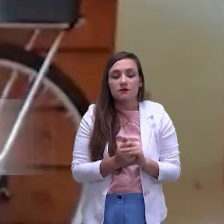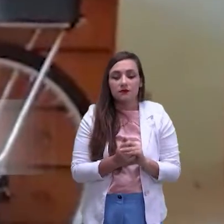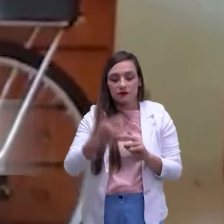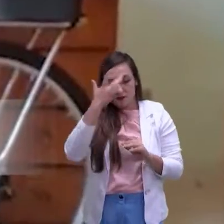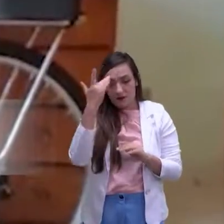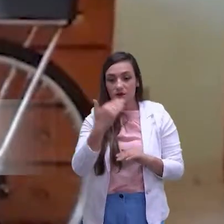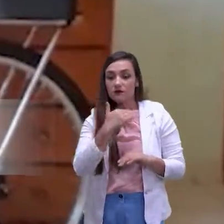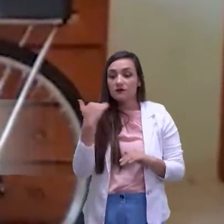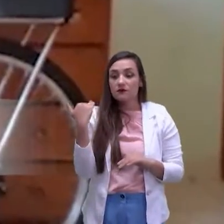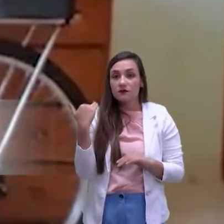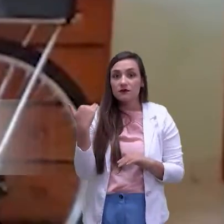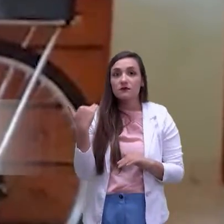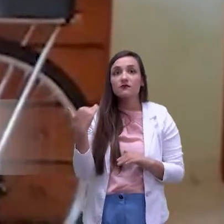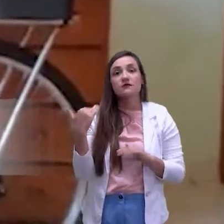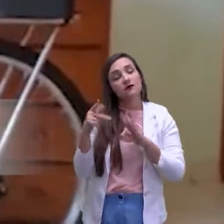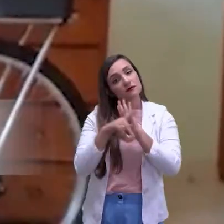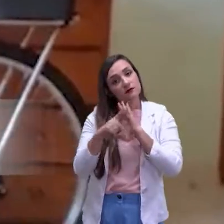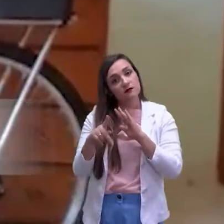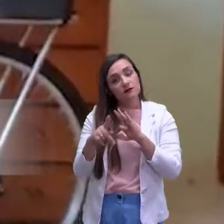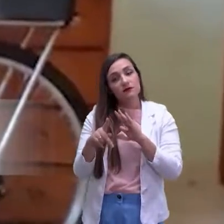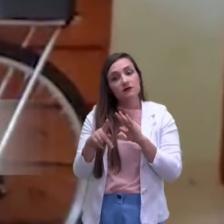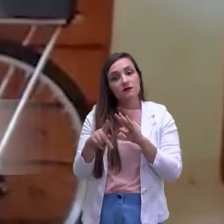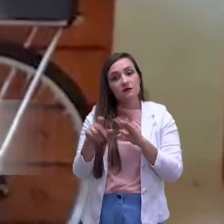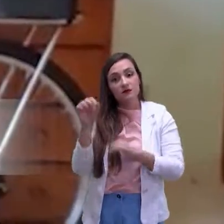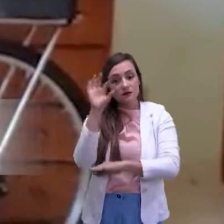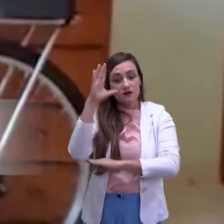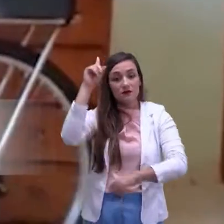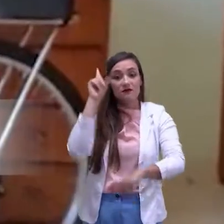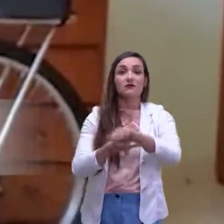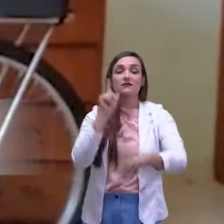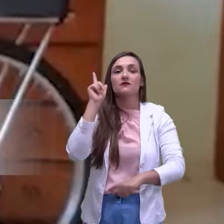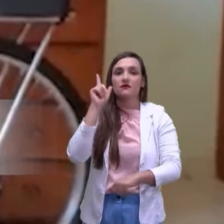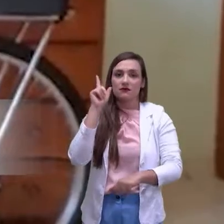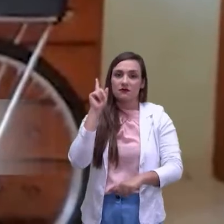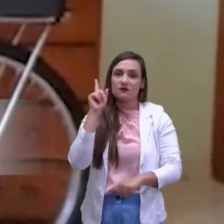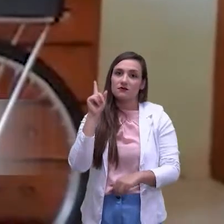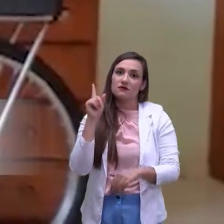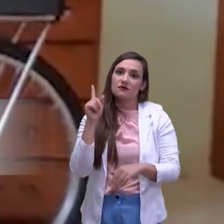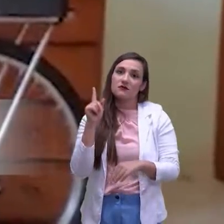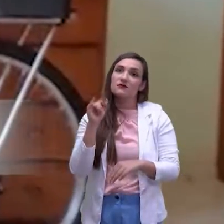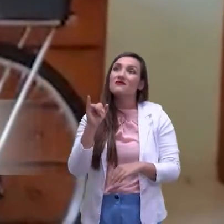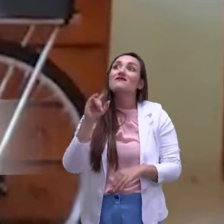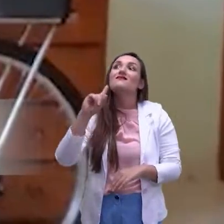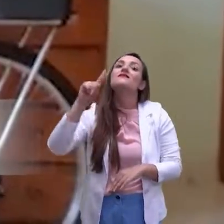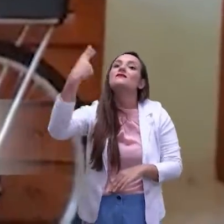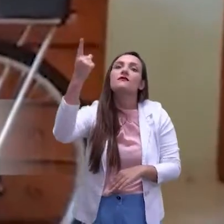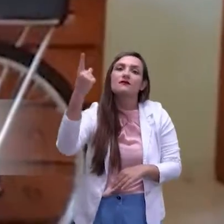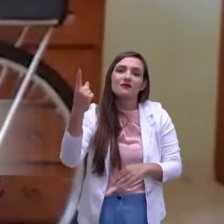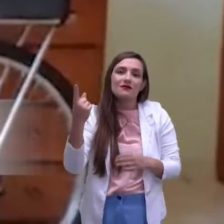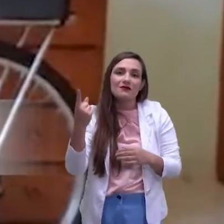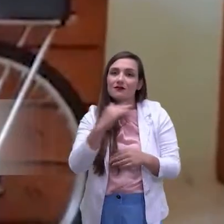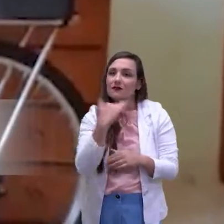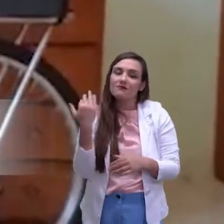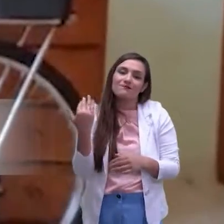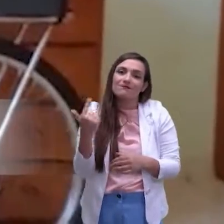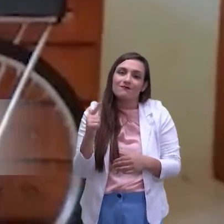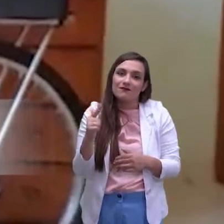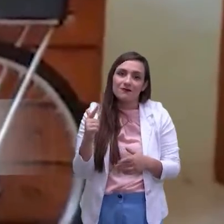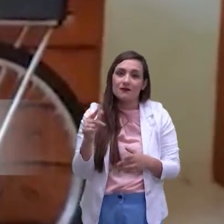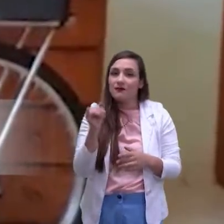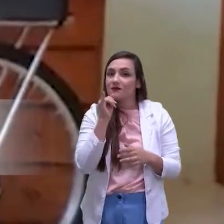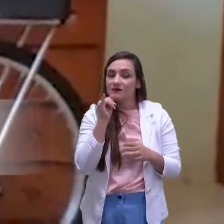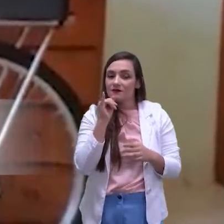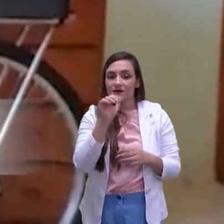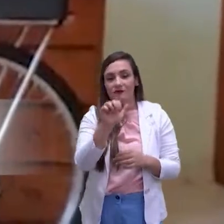os óbitos só são considerados óbitos quando eles acontecem no momento do sinistro. A contagem feita